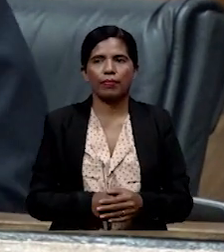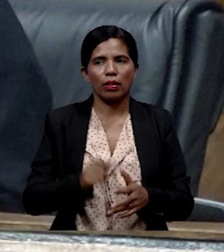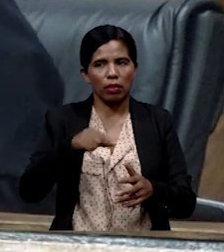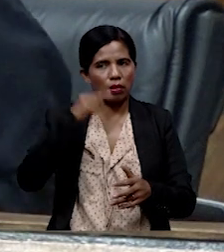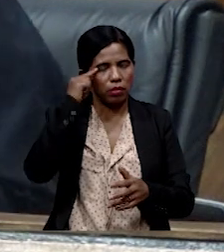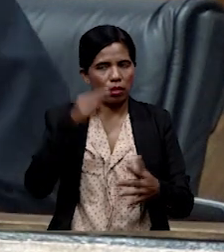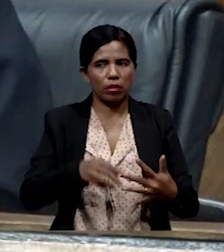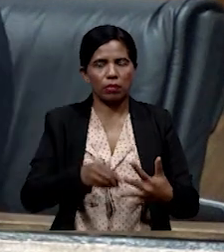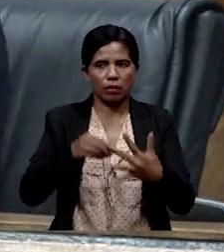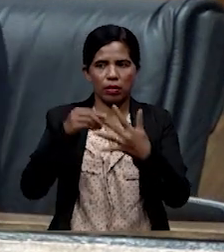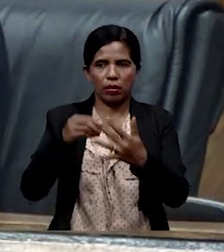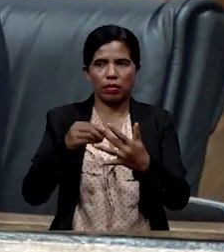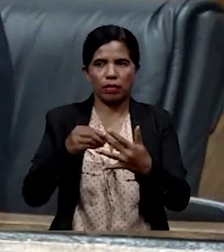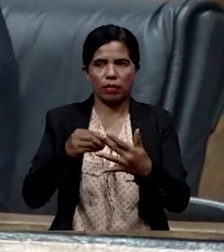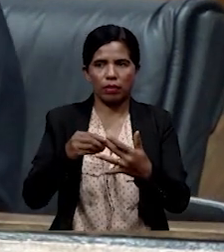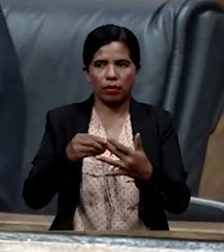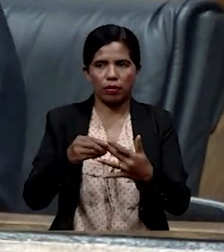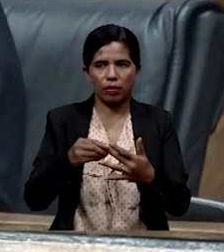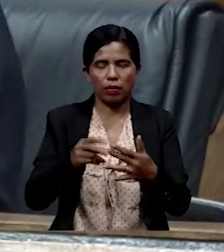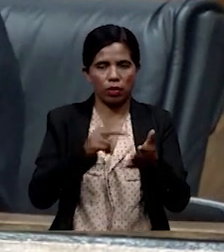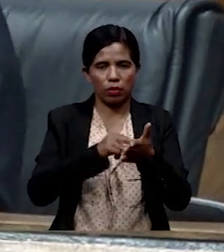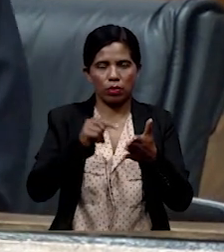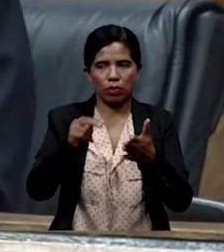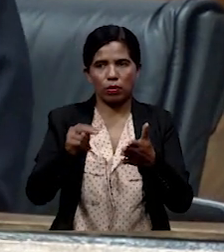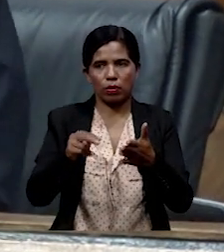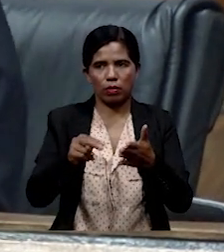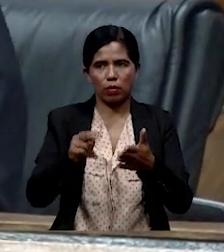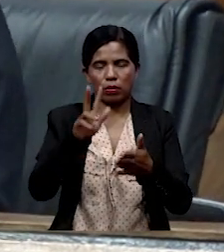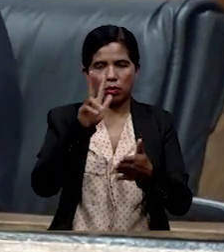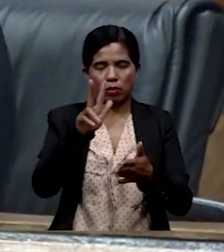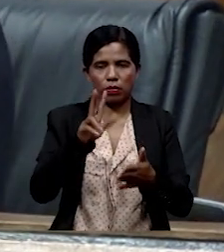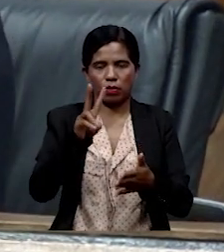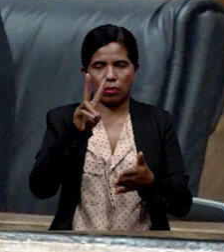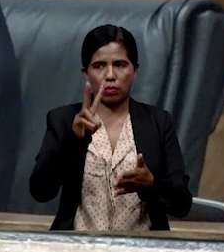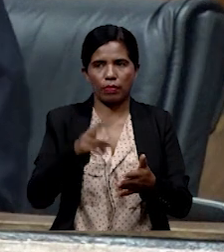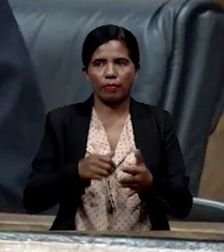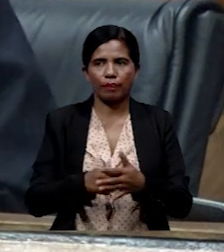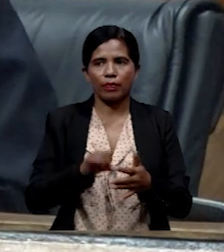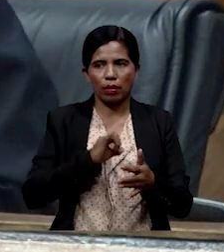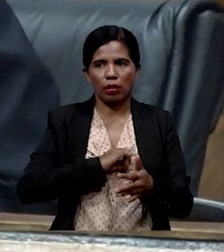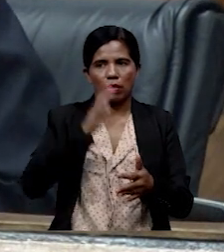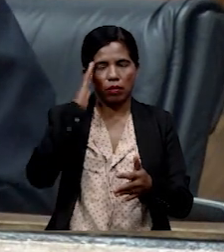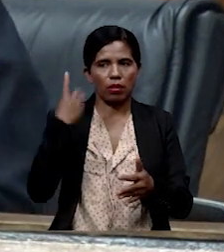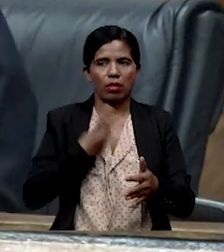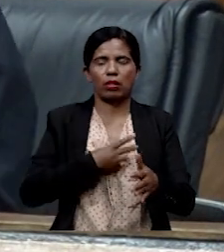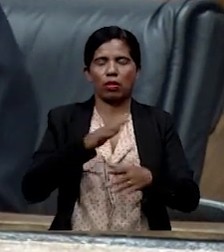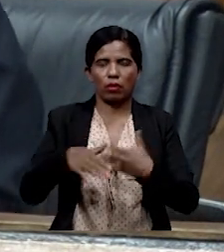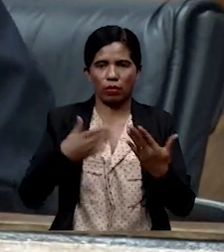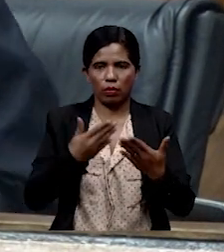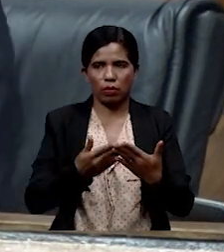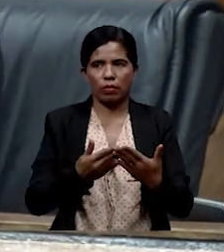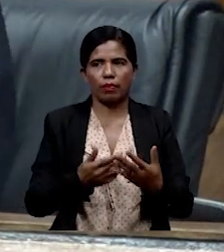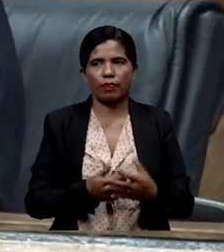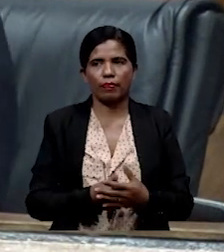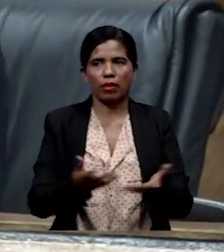Eu li hoje em pontos número segundo, né? E agora nós estamos